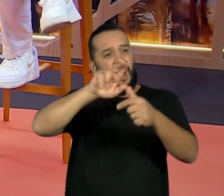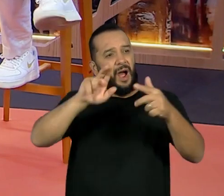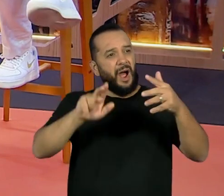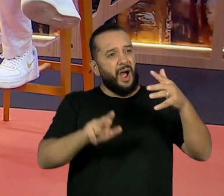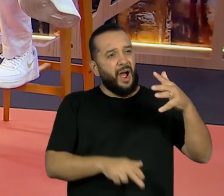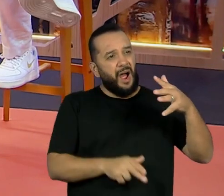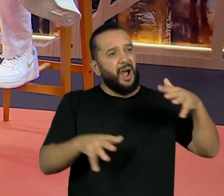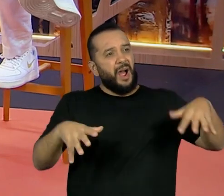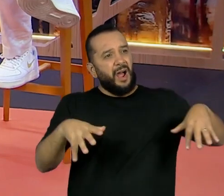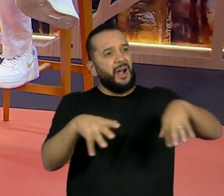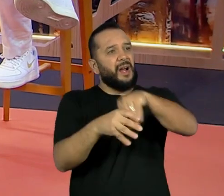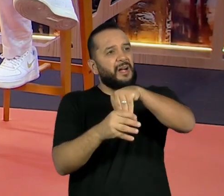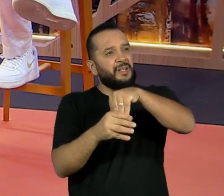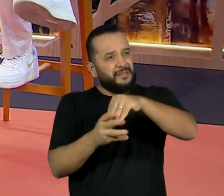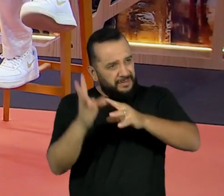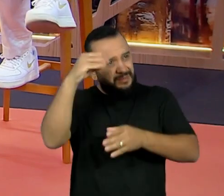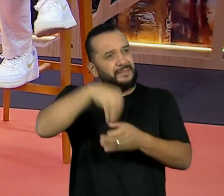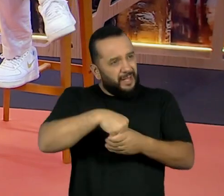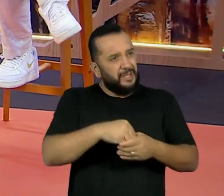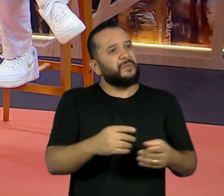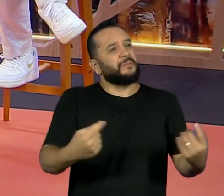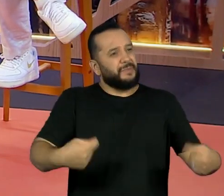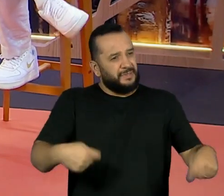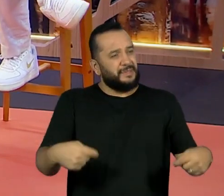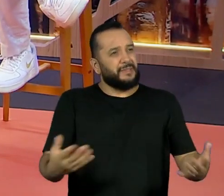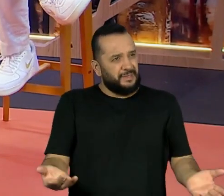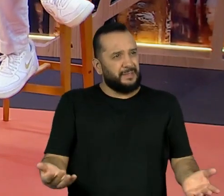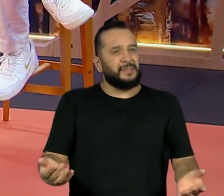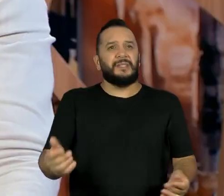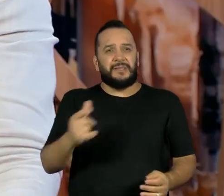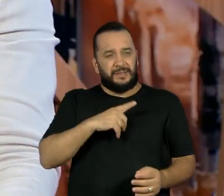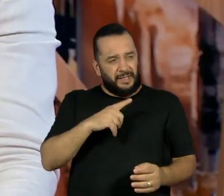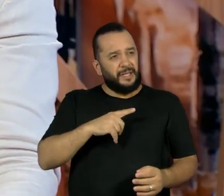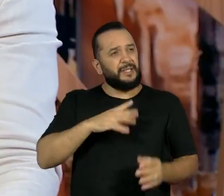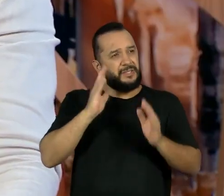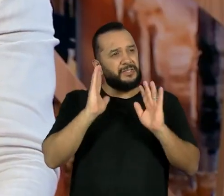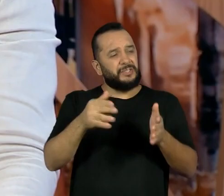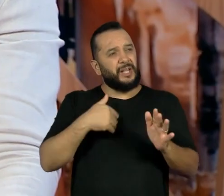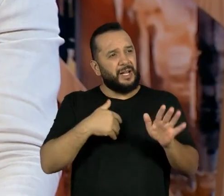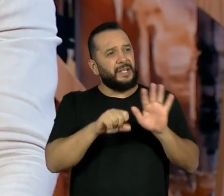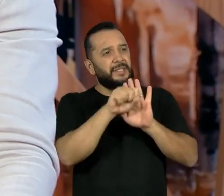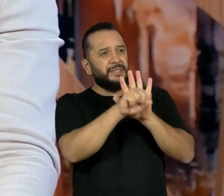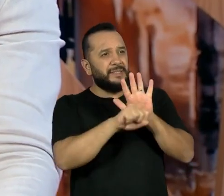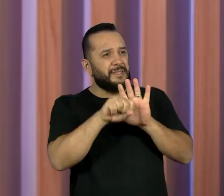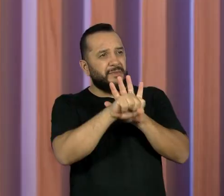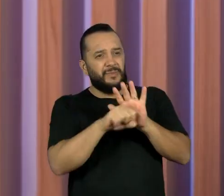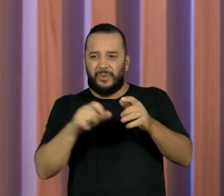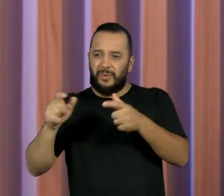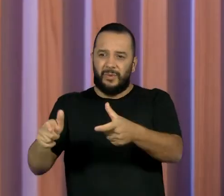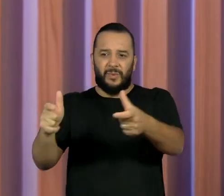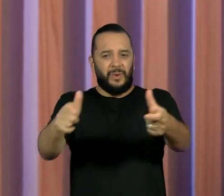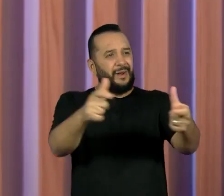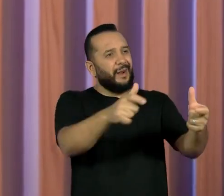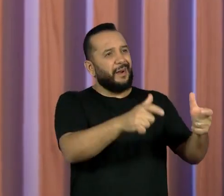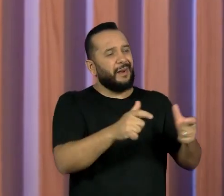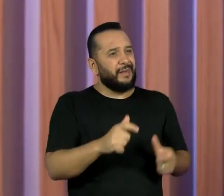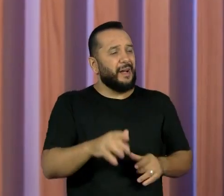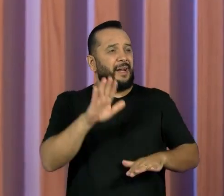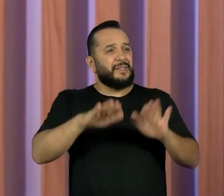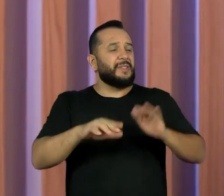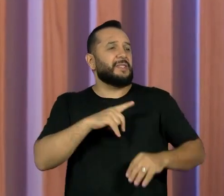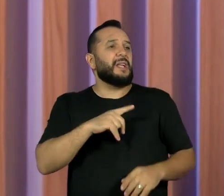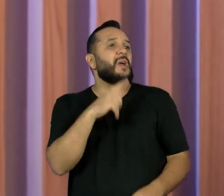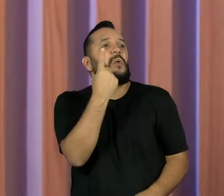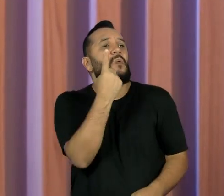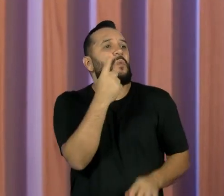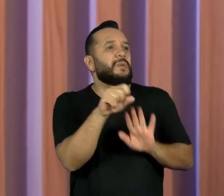Nós deveríamos ter esses símbolos das diferentes religiões em todo tipo de lugar onde tem, às vezes, só um